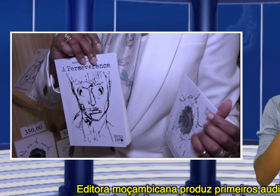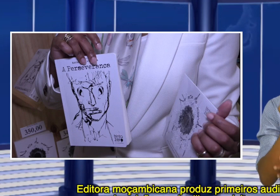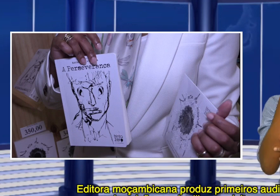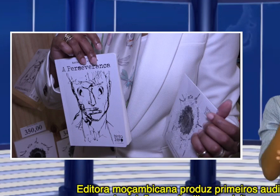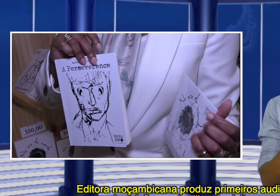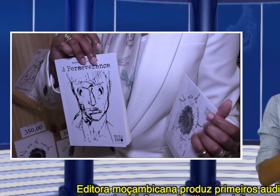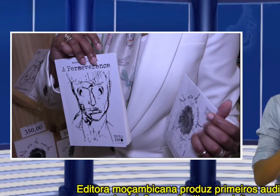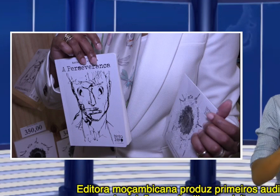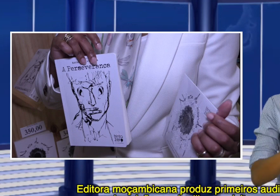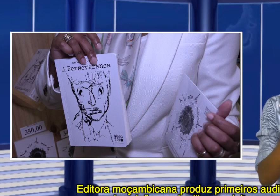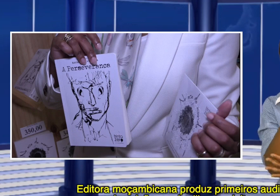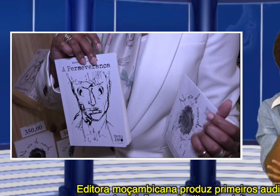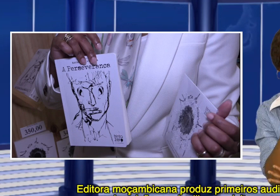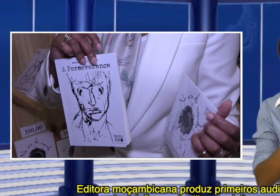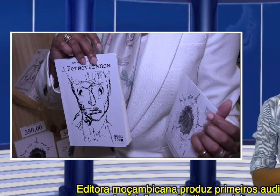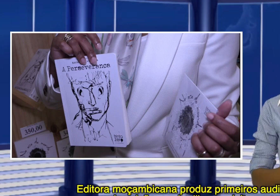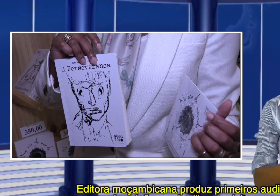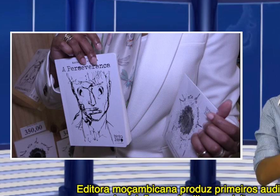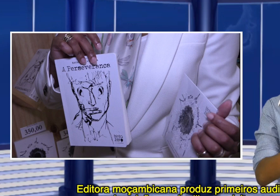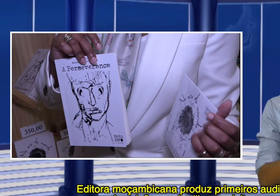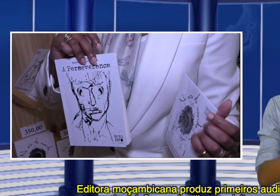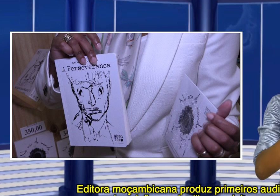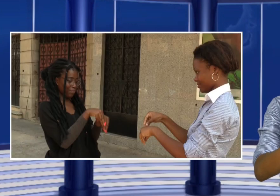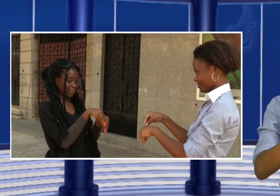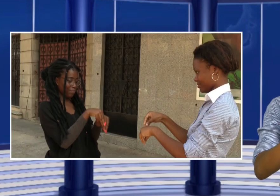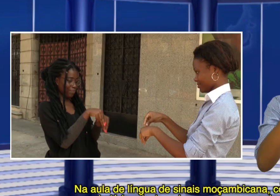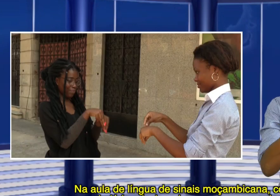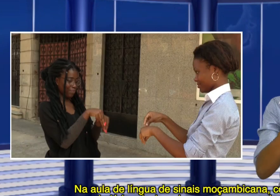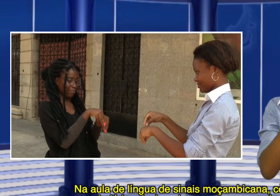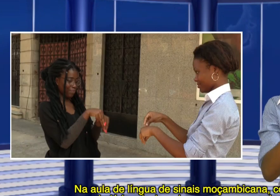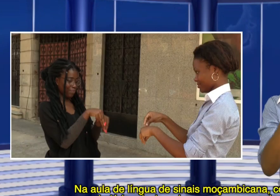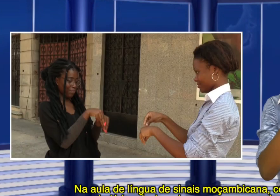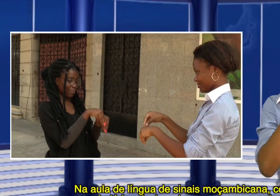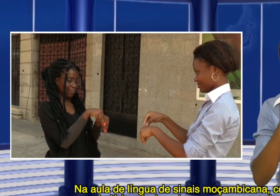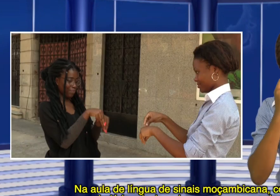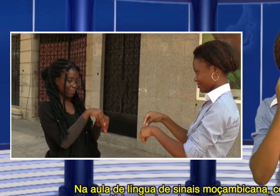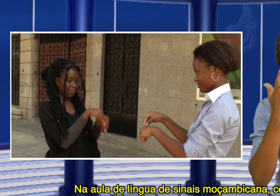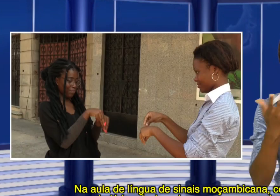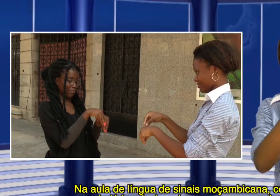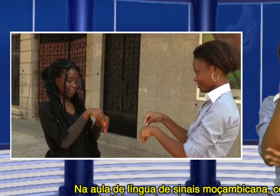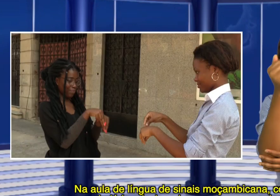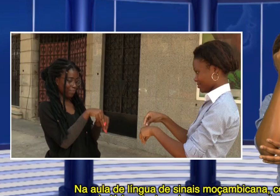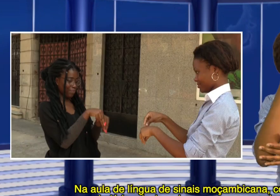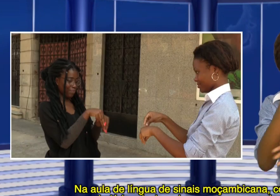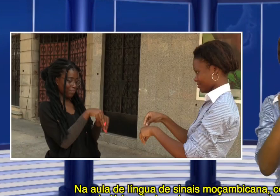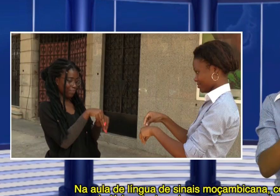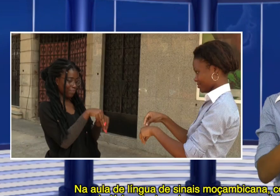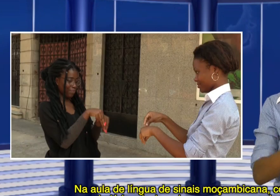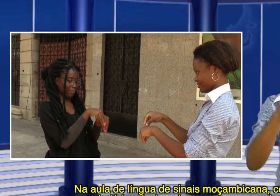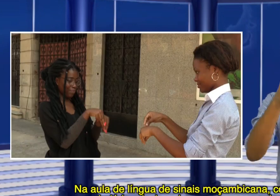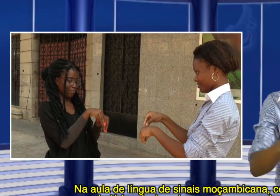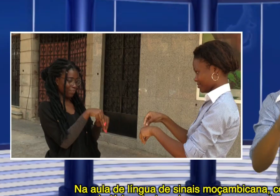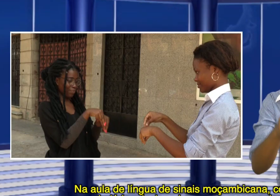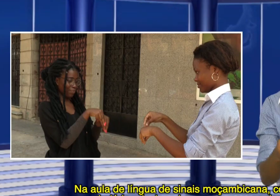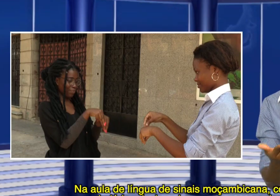primeiros audiolivros com descrição em braile para leitores cegos. Na aula de Língua de Sinais moçambicana, conheça o vocabulário